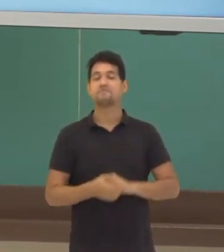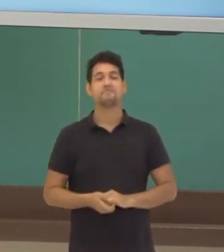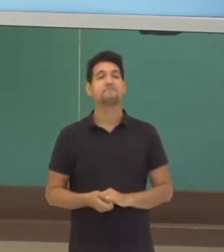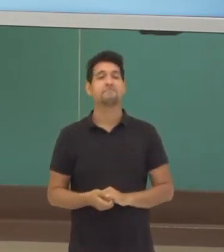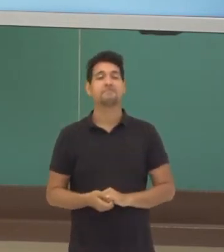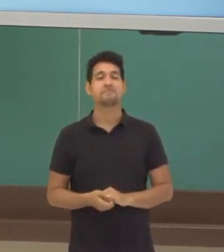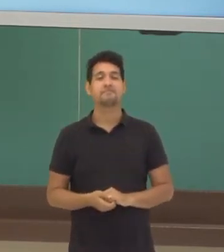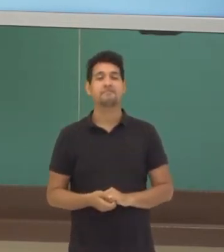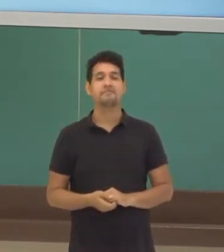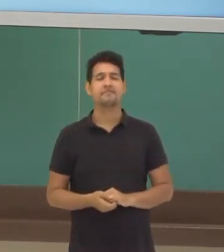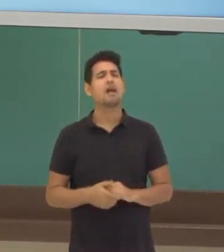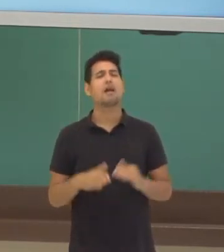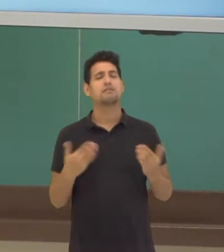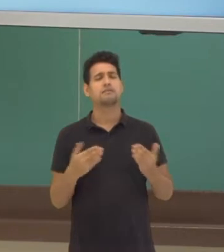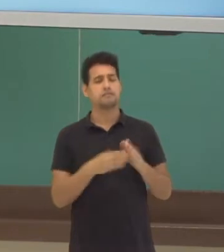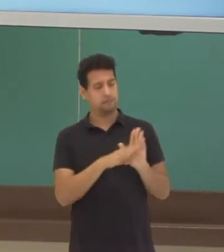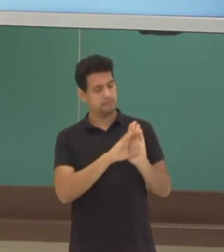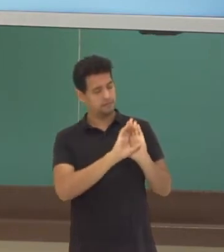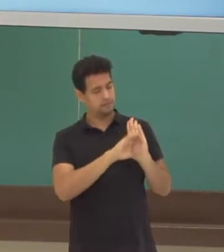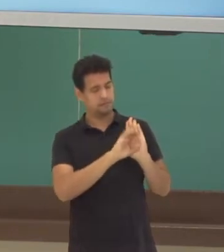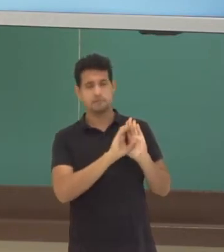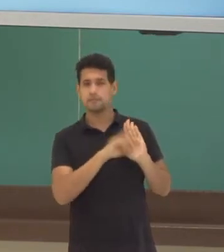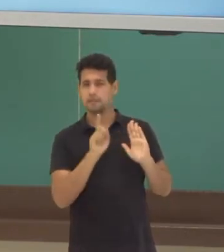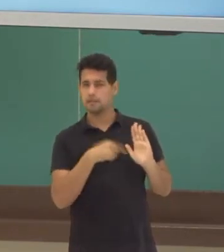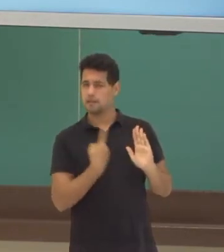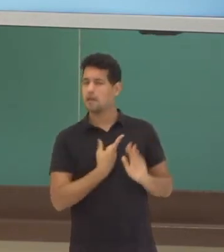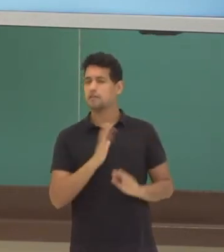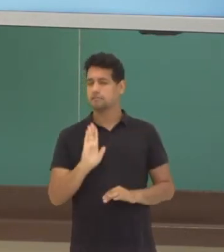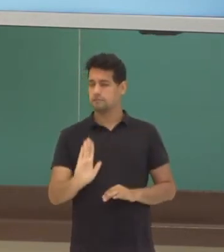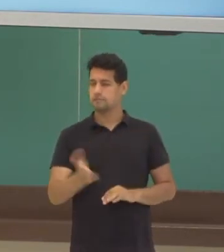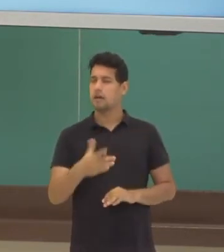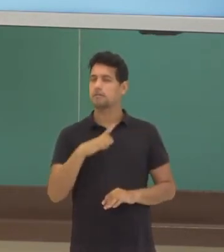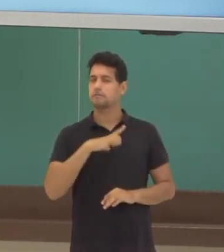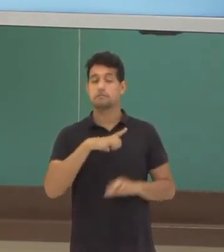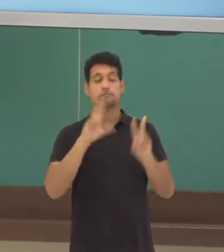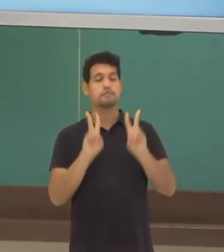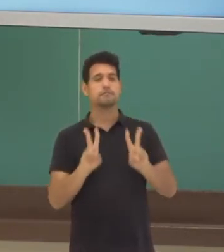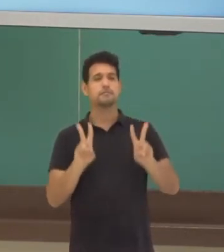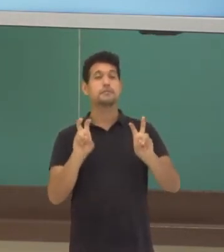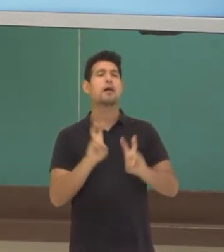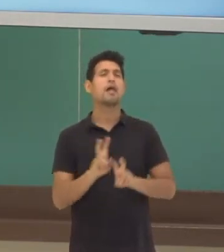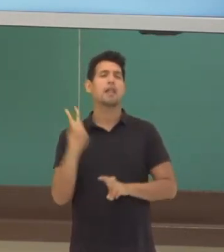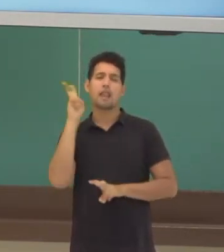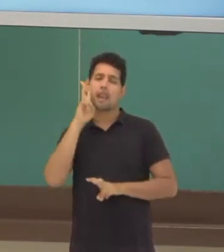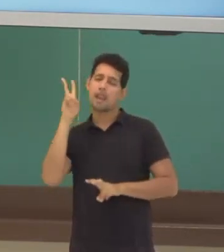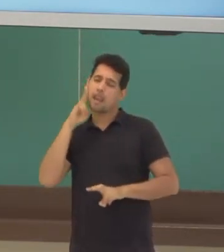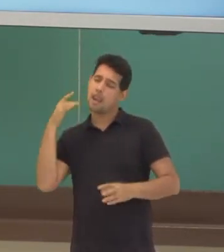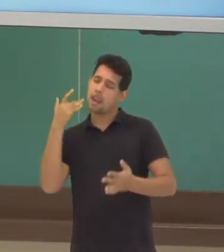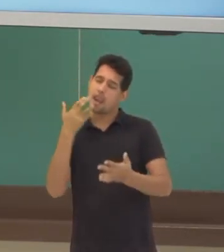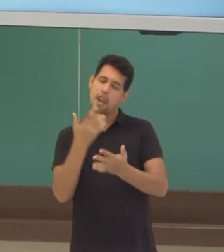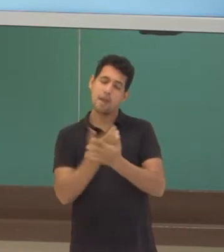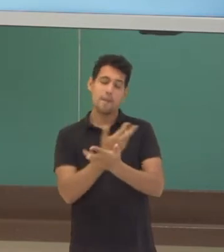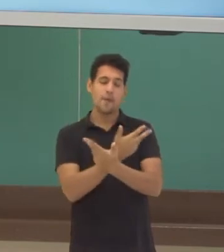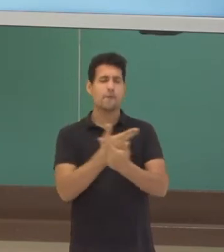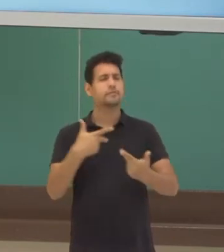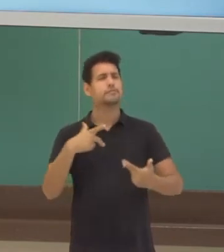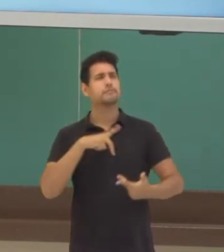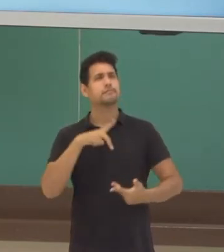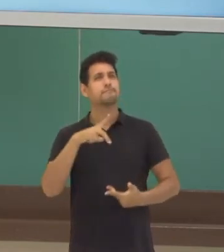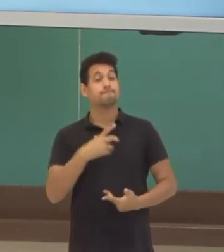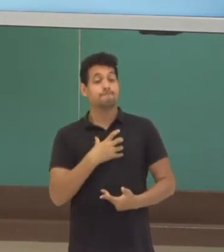O igarapé era nosso principal objetivo, mas também tínhamos as árvores,